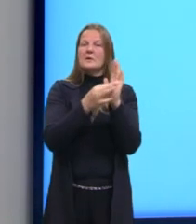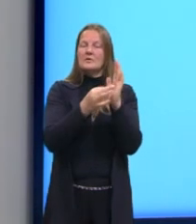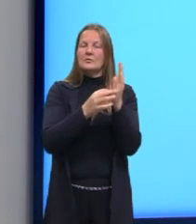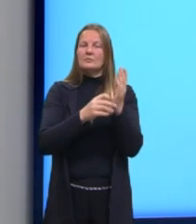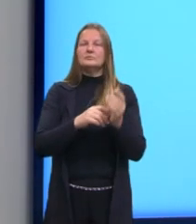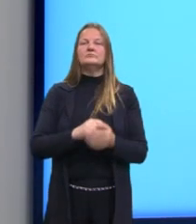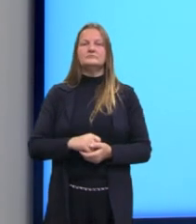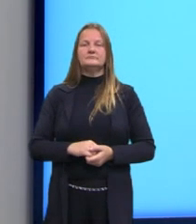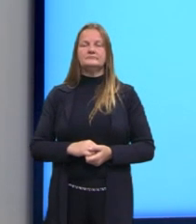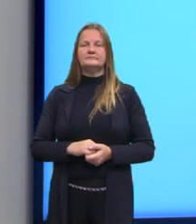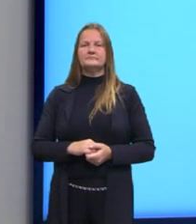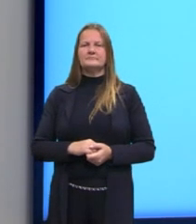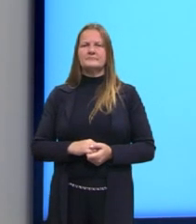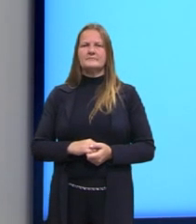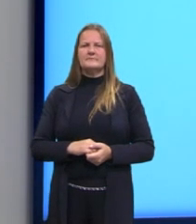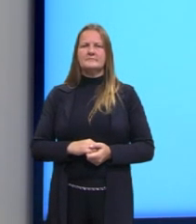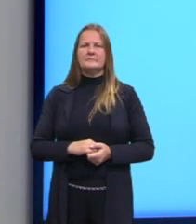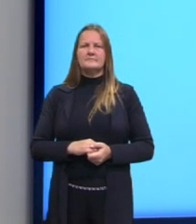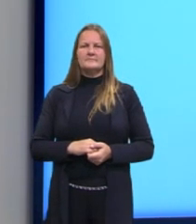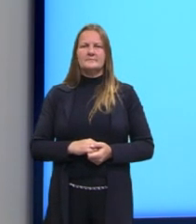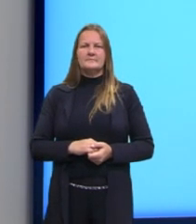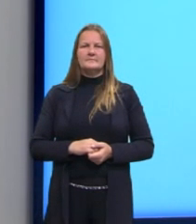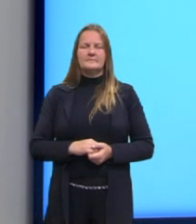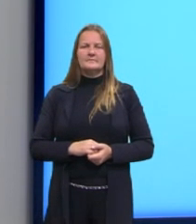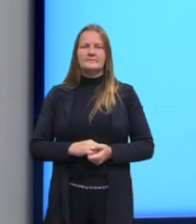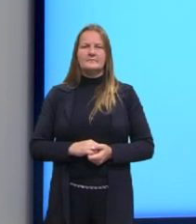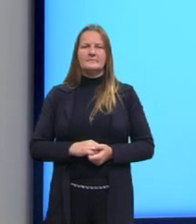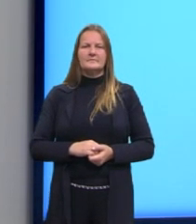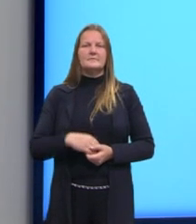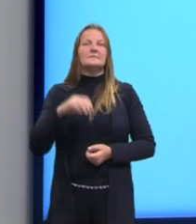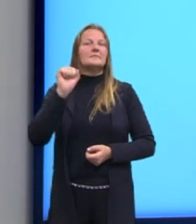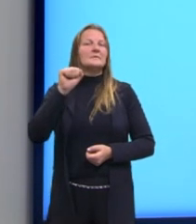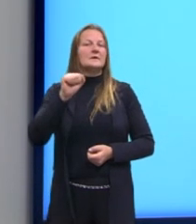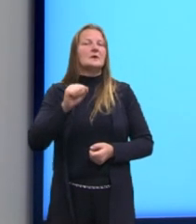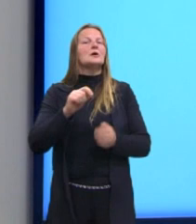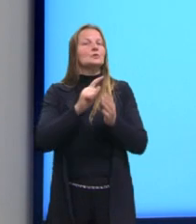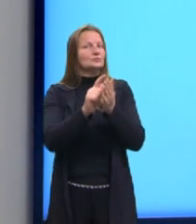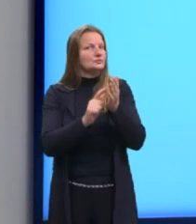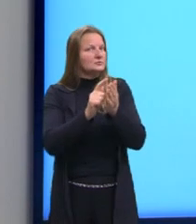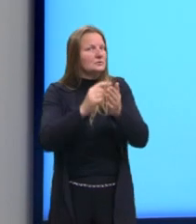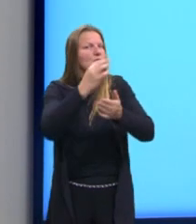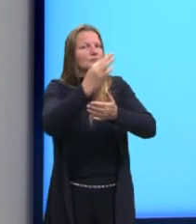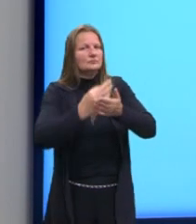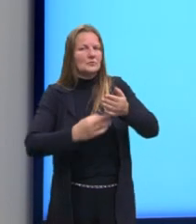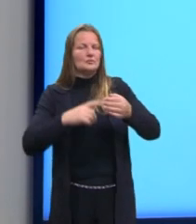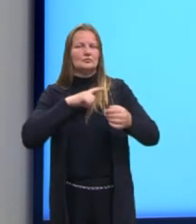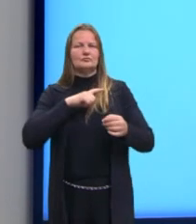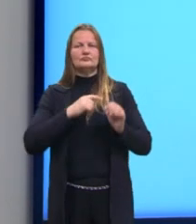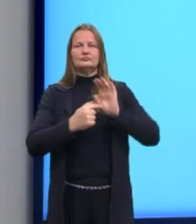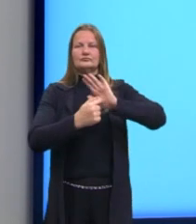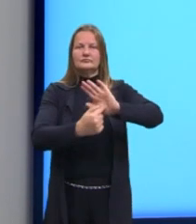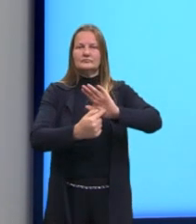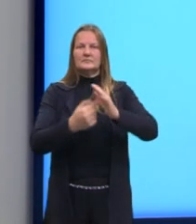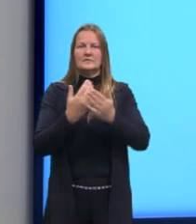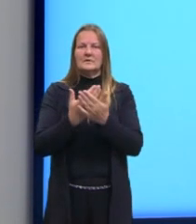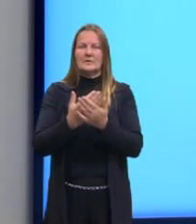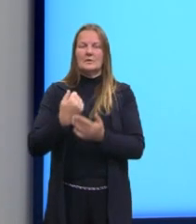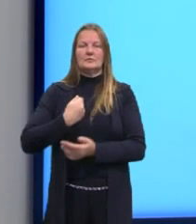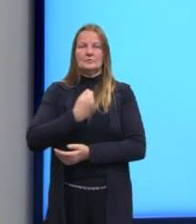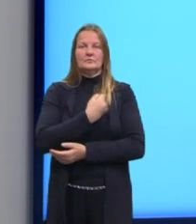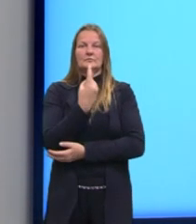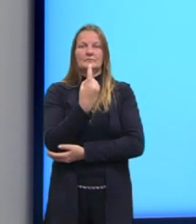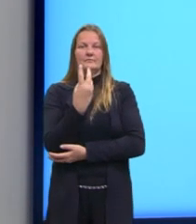opinião. E o artigo de opinião vai ser, então, um gênero textual, que eu vou abordar lá na aula 12,